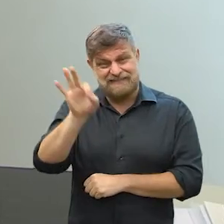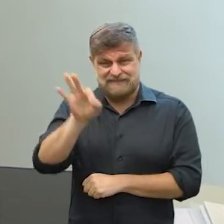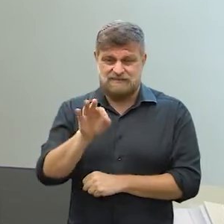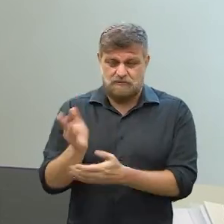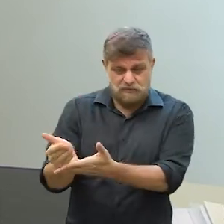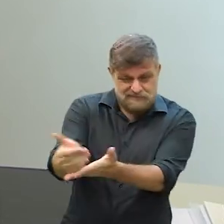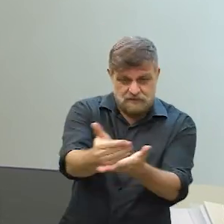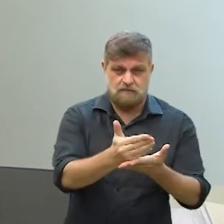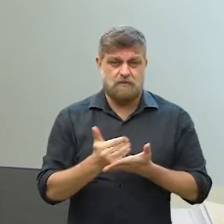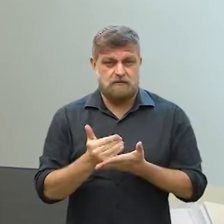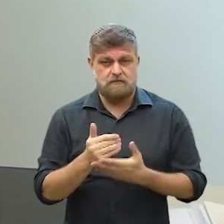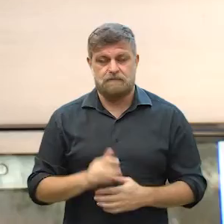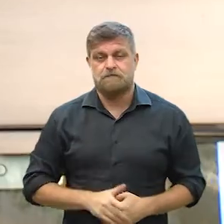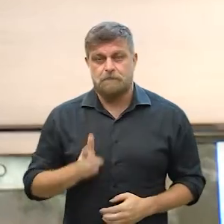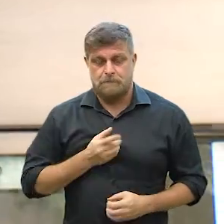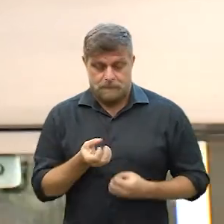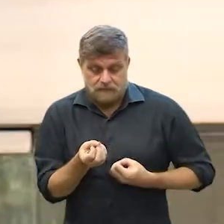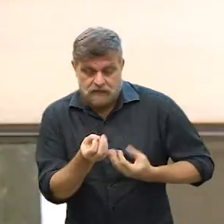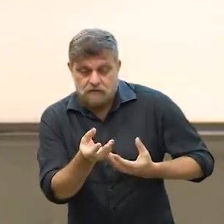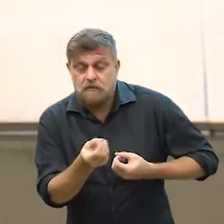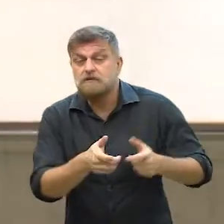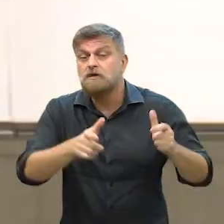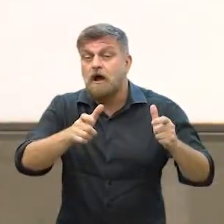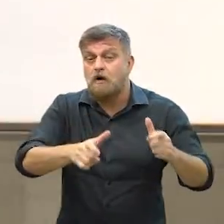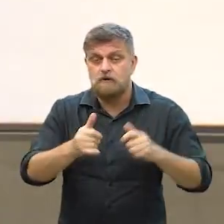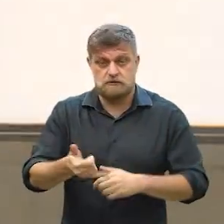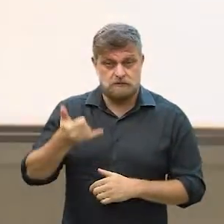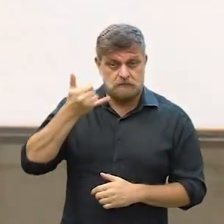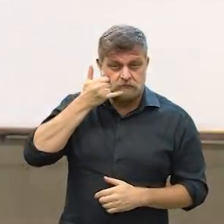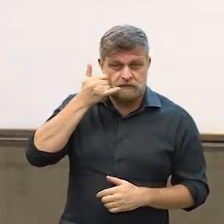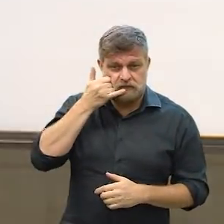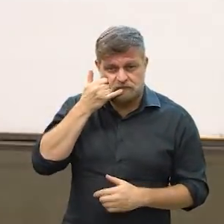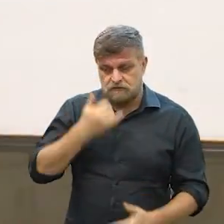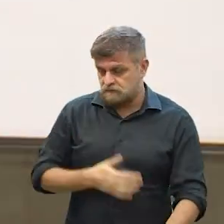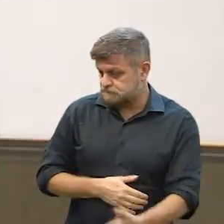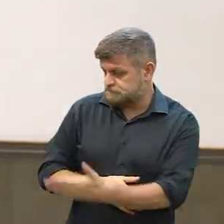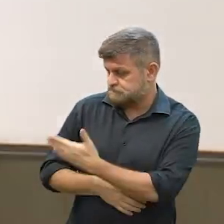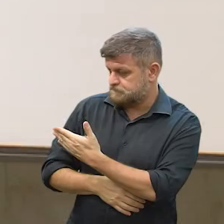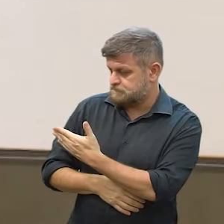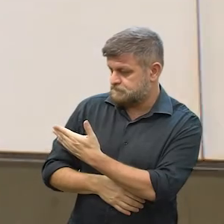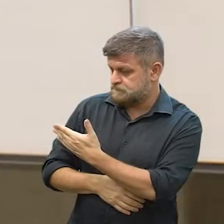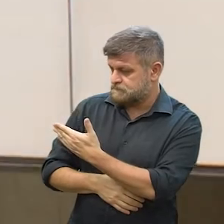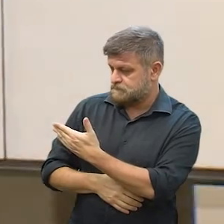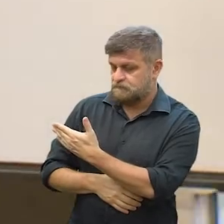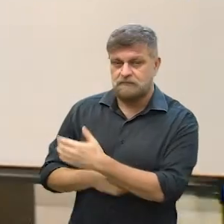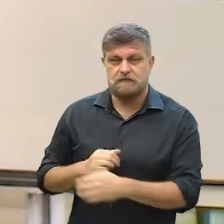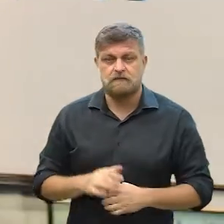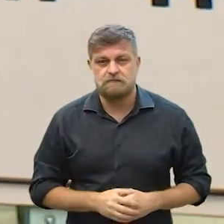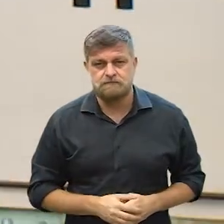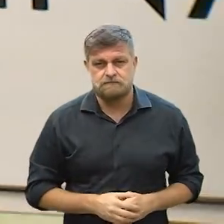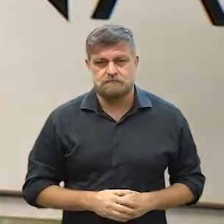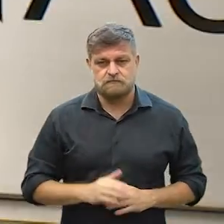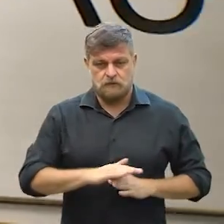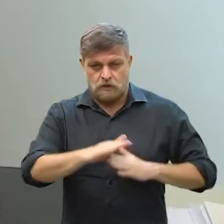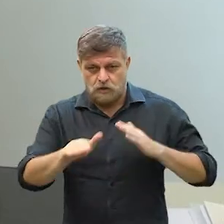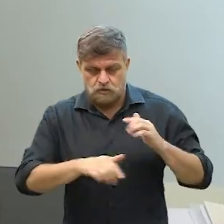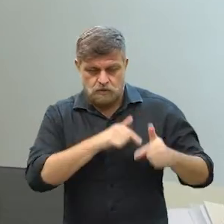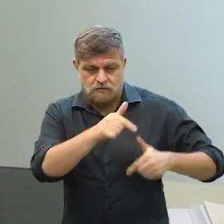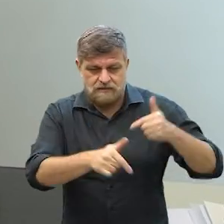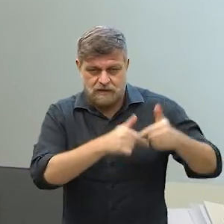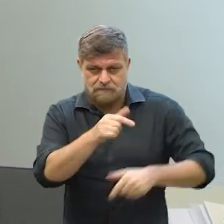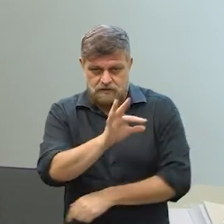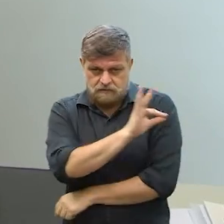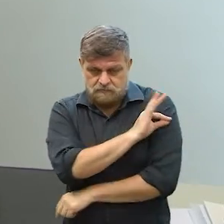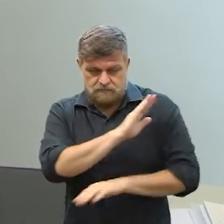ser o que é esse efetivamente arrecadado informações podem ser obtidas pelo telefone 375 5 6 mil